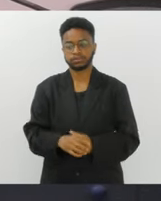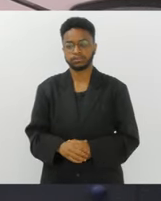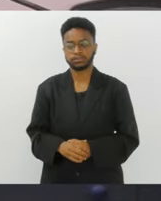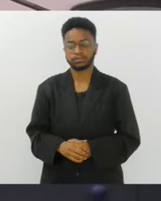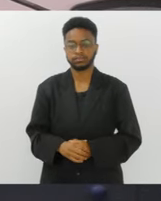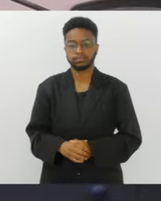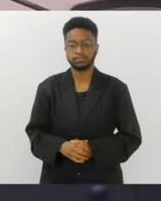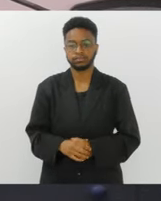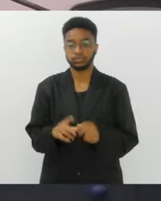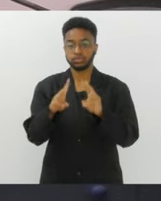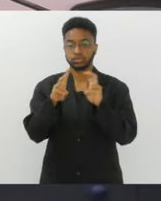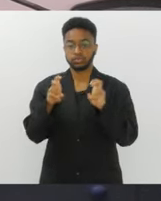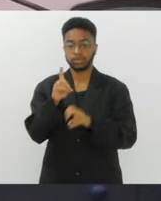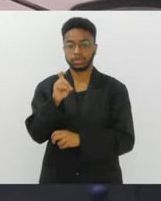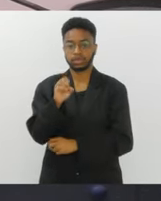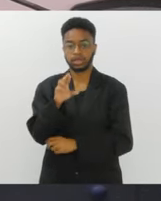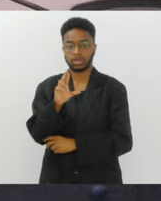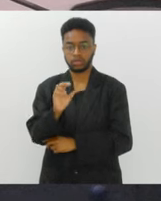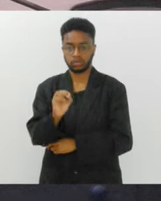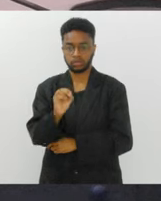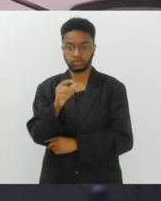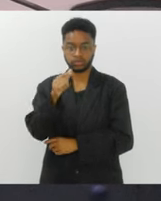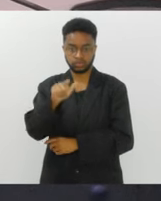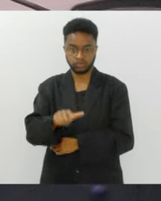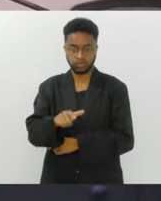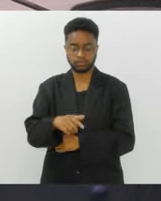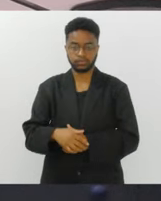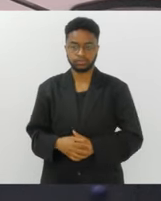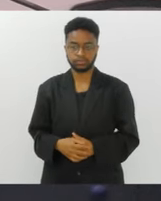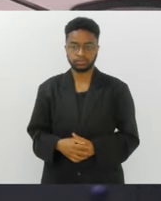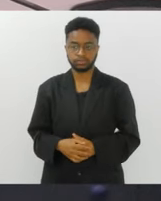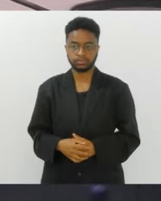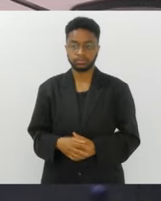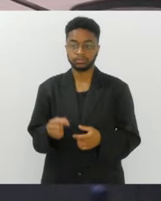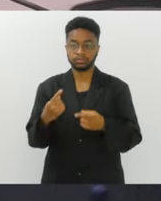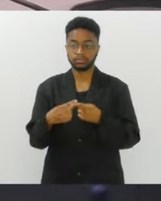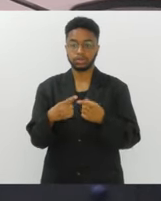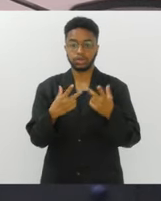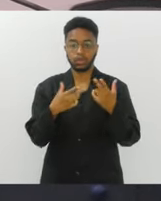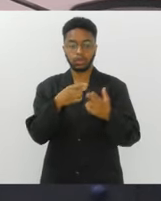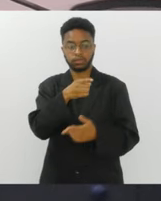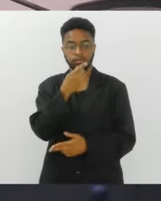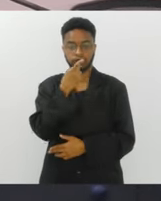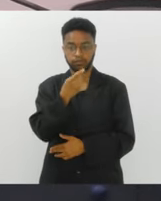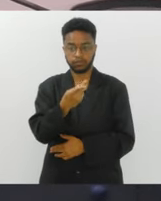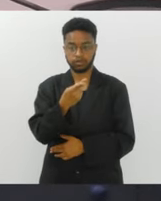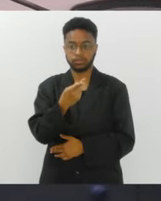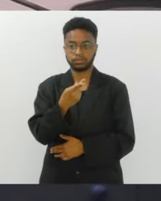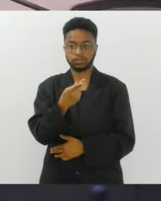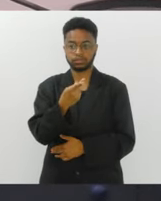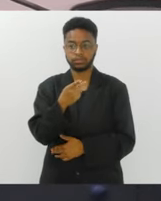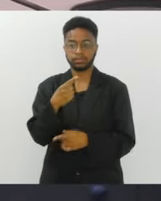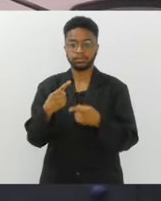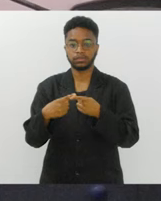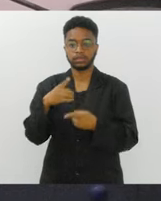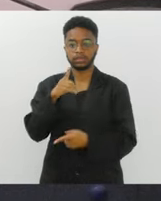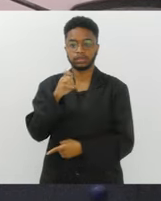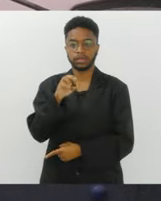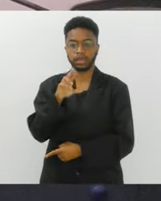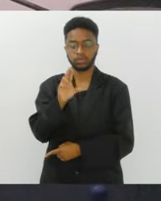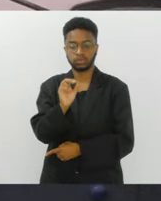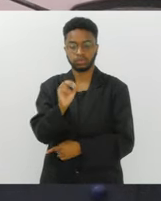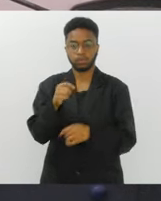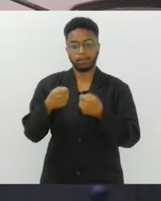a questão do Detro, mais uma vez, que foi como Vossa Excelência falou, o Detro